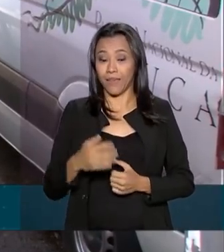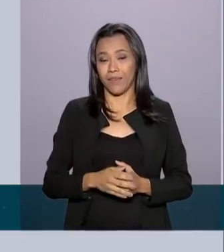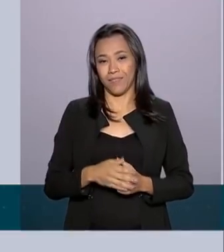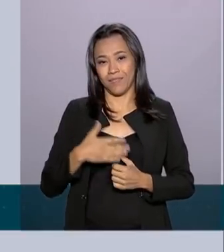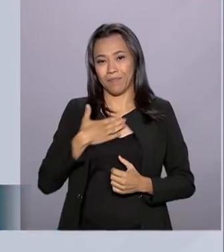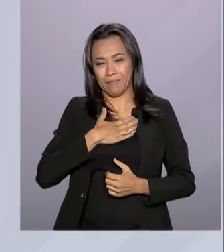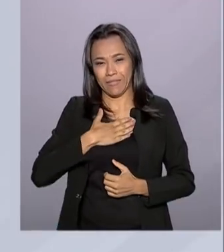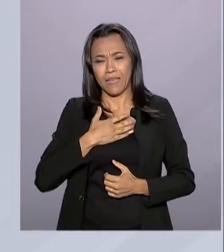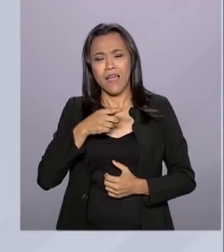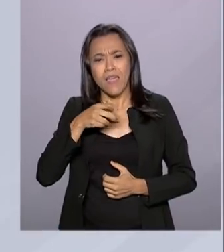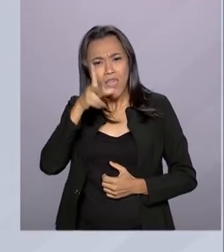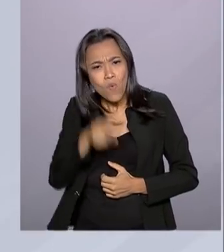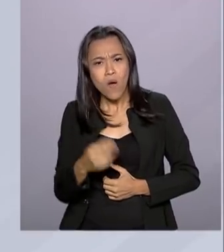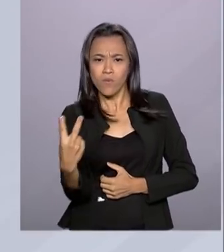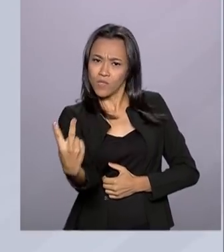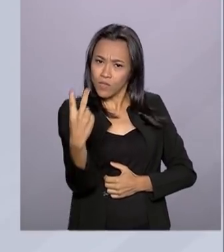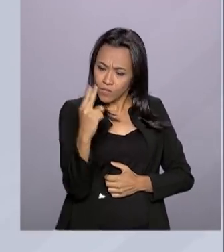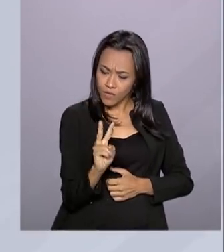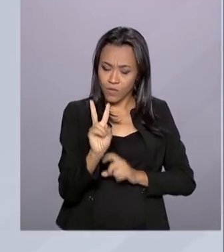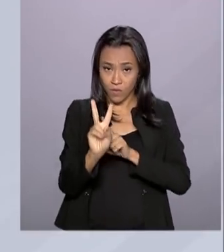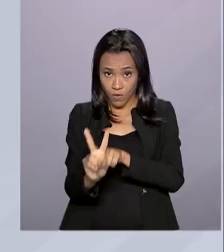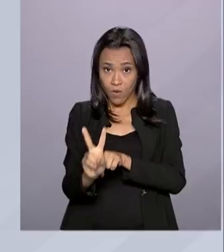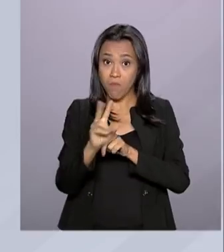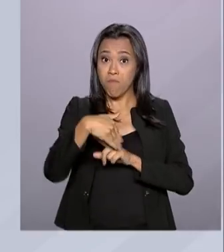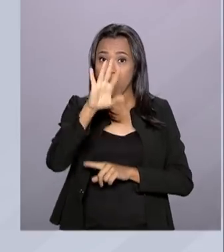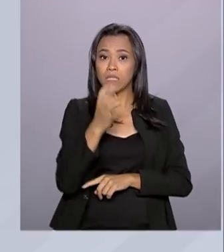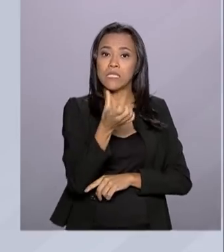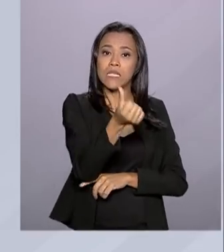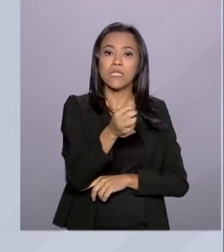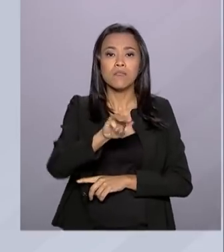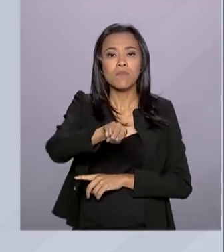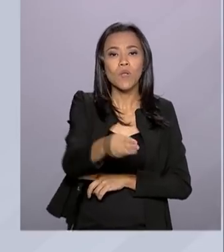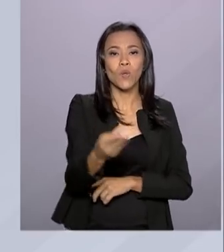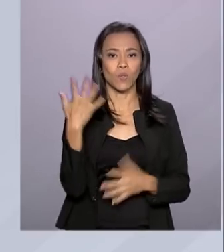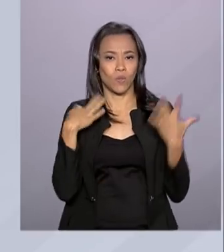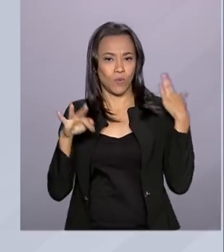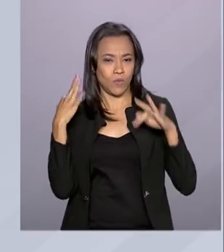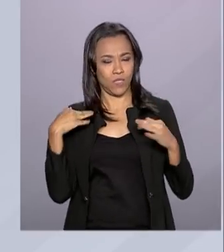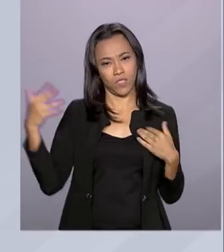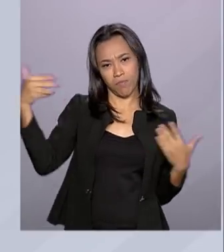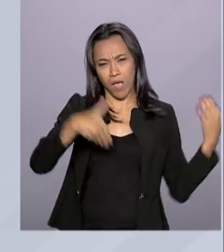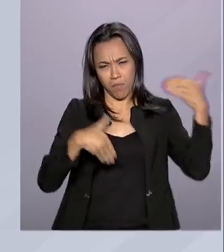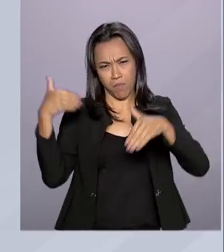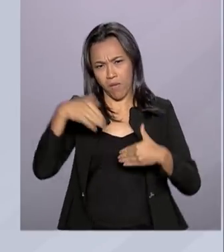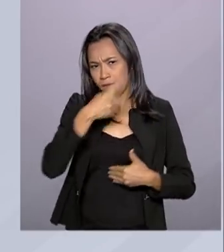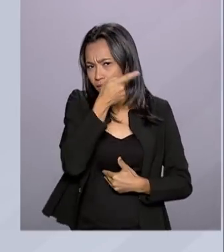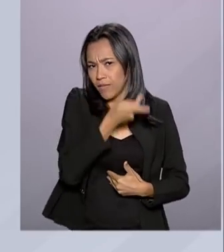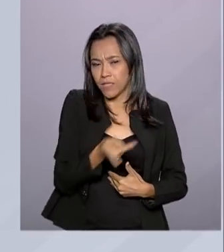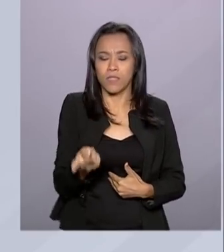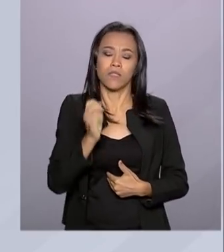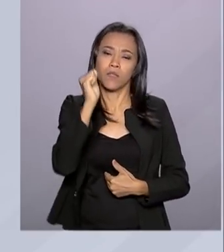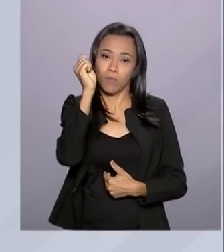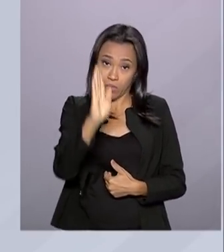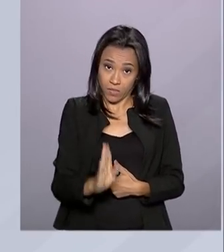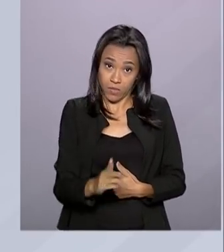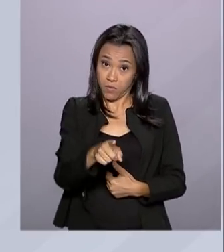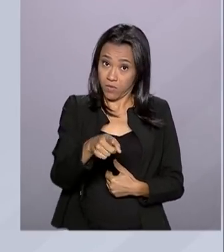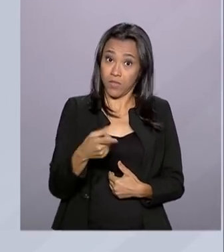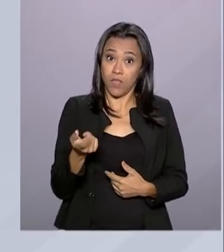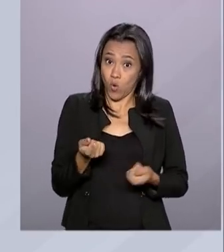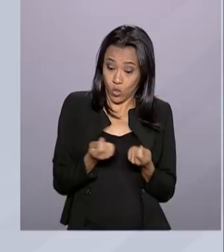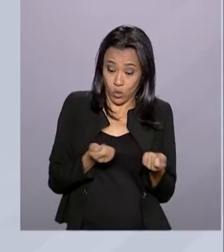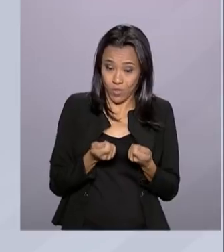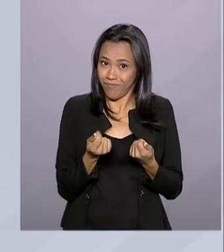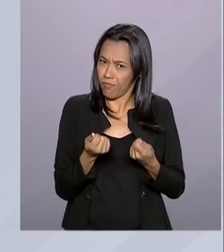Assim como eles, mais de 6 milhões de turistas visitam o país por ano. E não economizam.